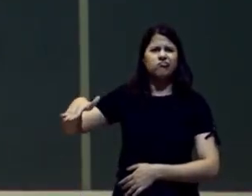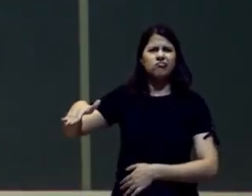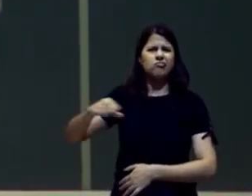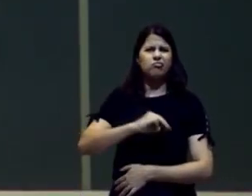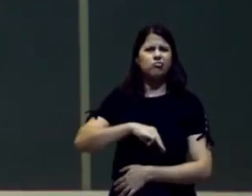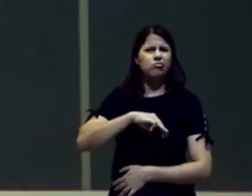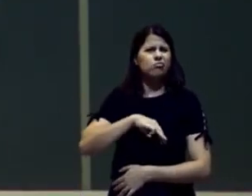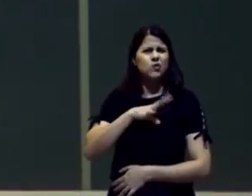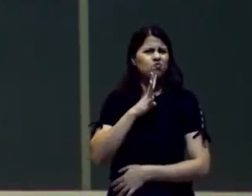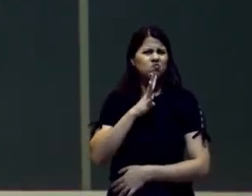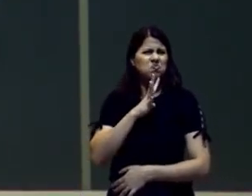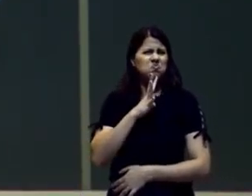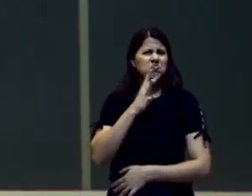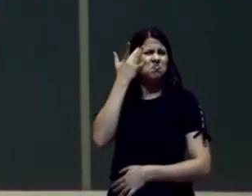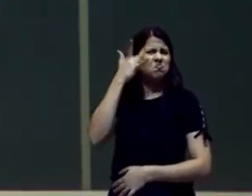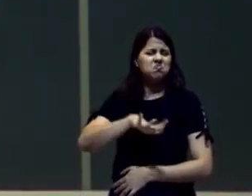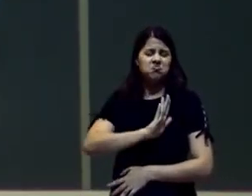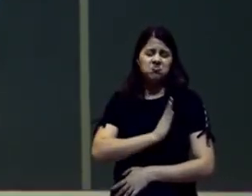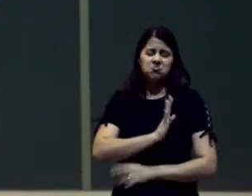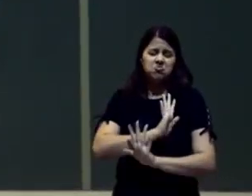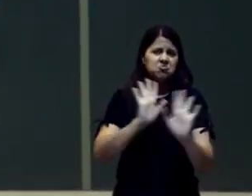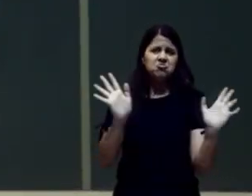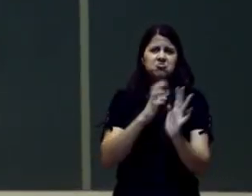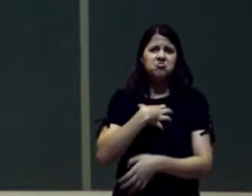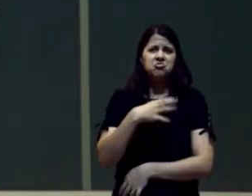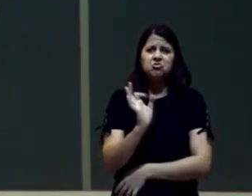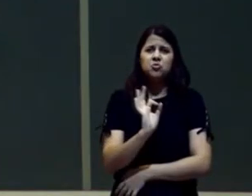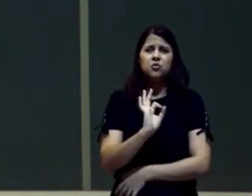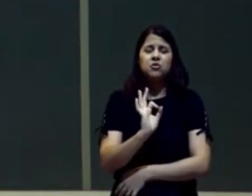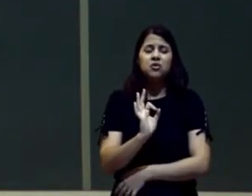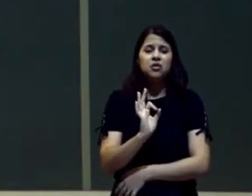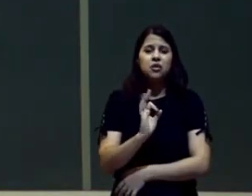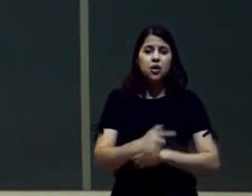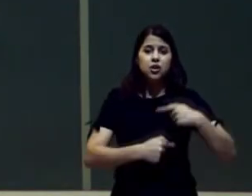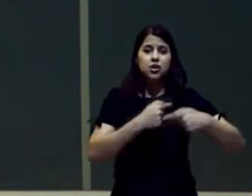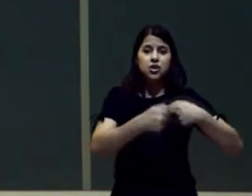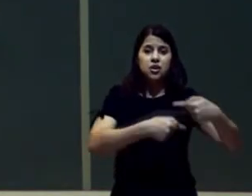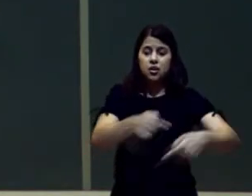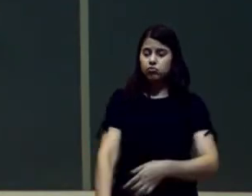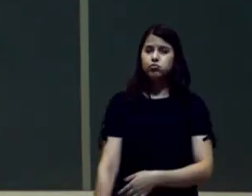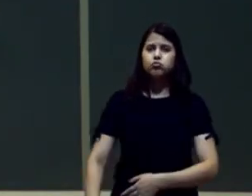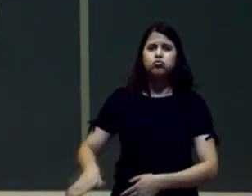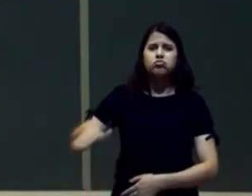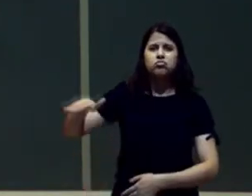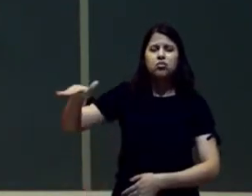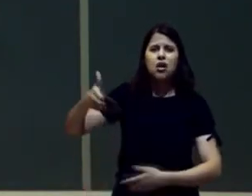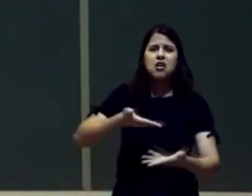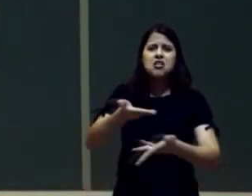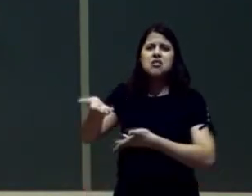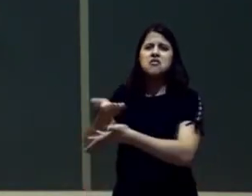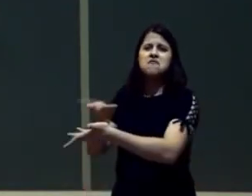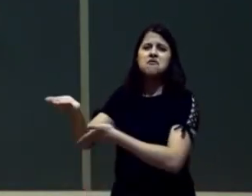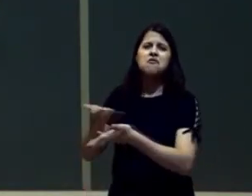tem o coração voltado para missões. Eu suspeito e temo que esteja se levantando uma geração que está envolvida com as grandes churches,